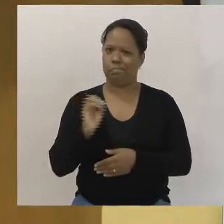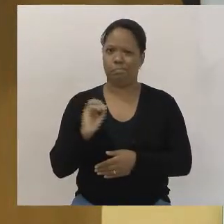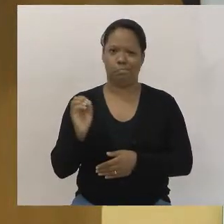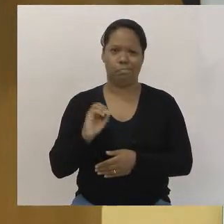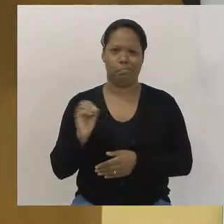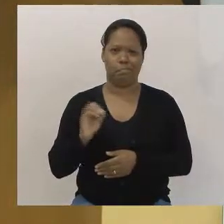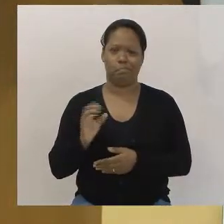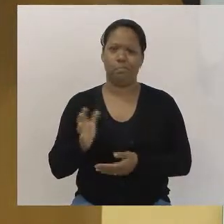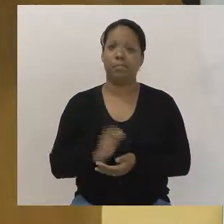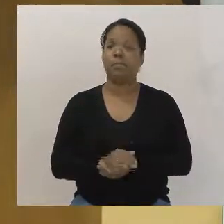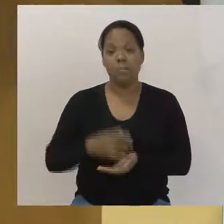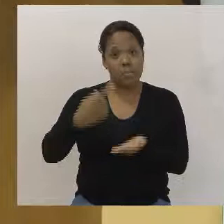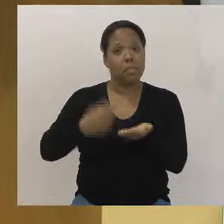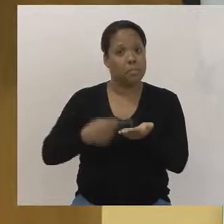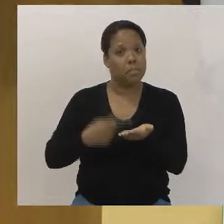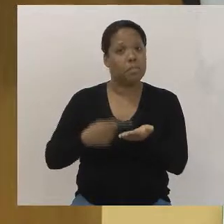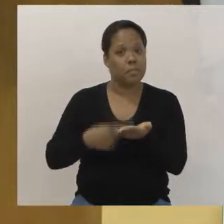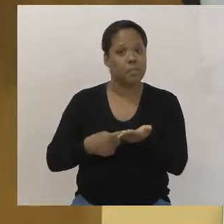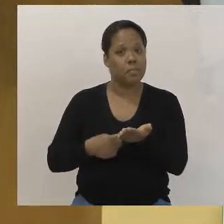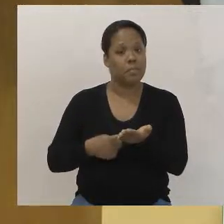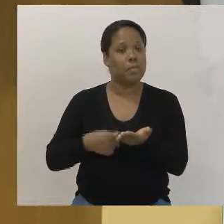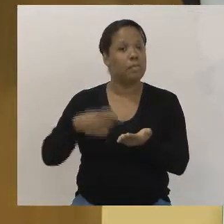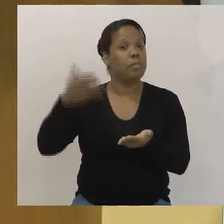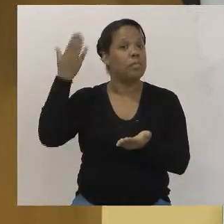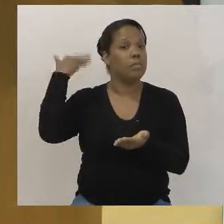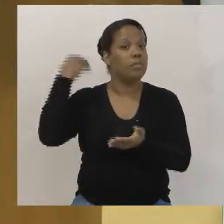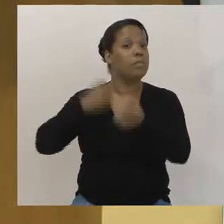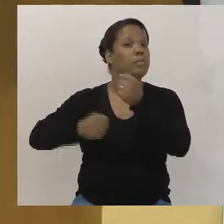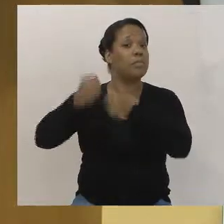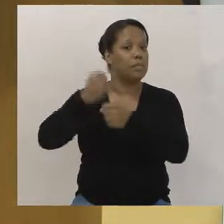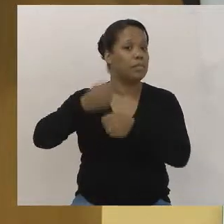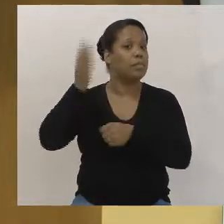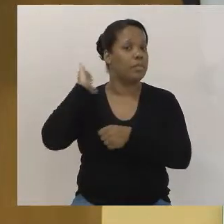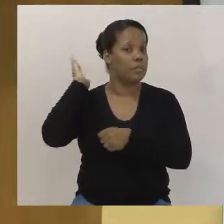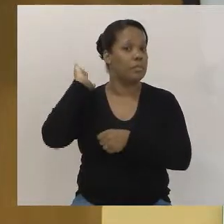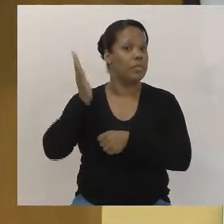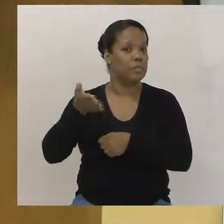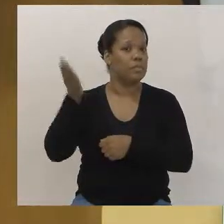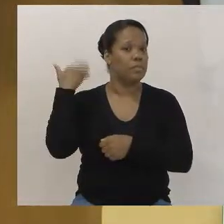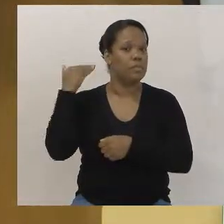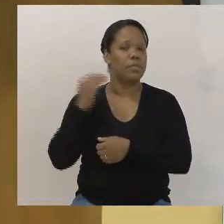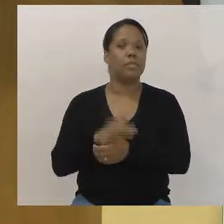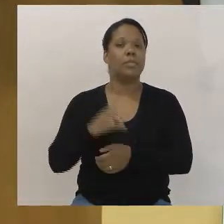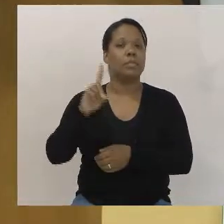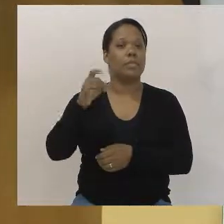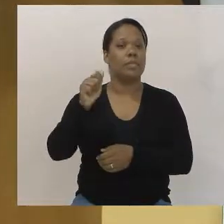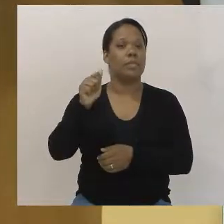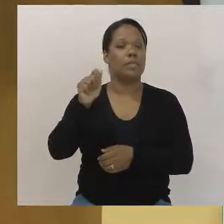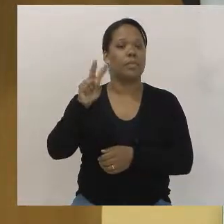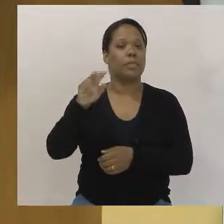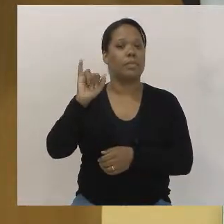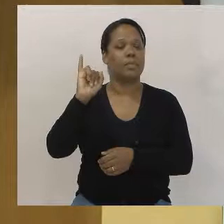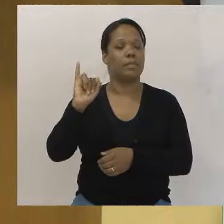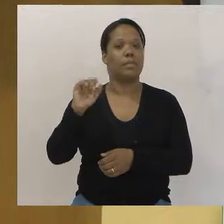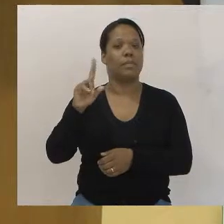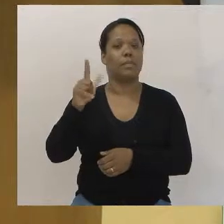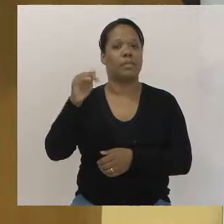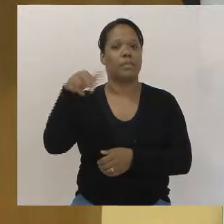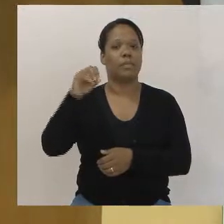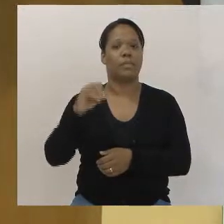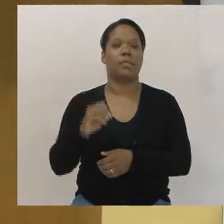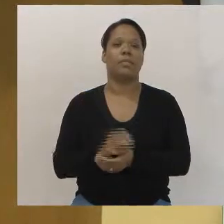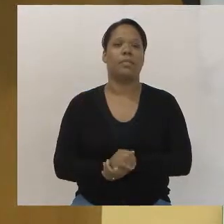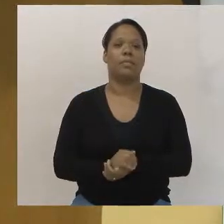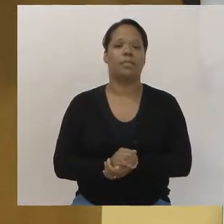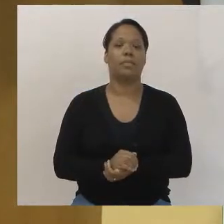está no orçamento do ano passado continuação davino e aqui é o histório marco aurélio